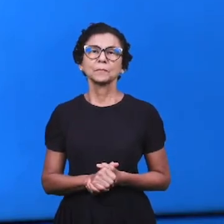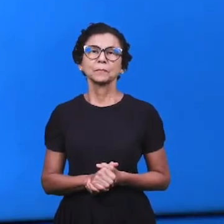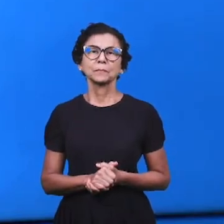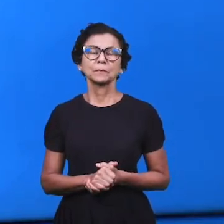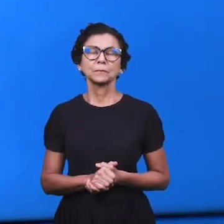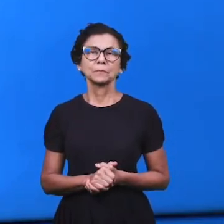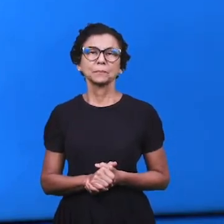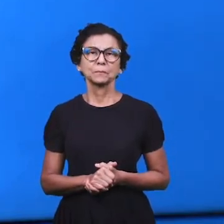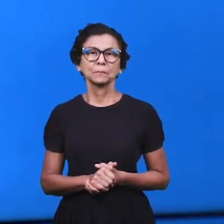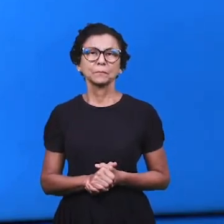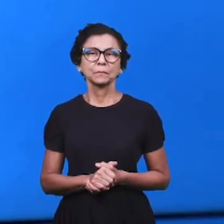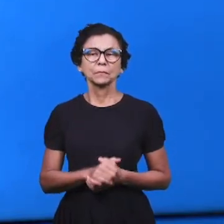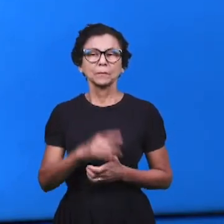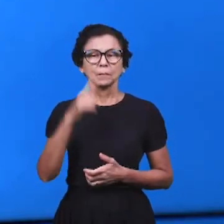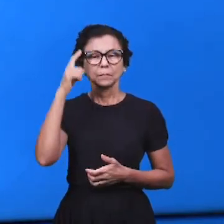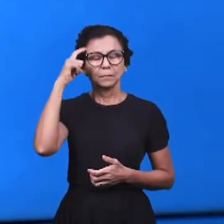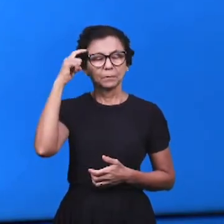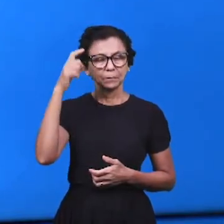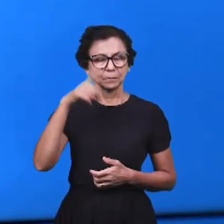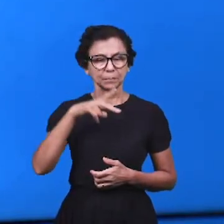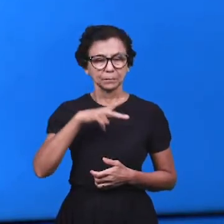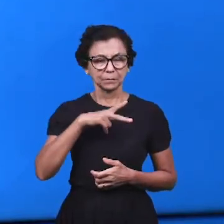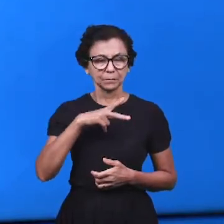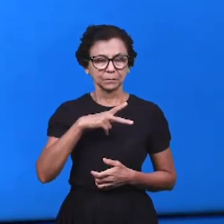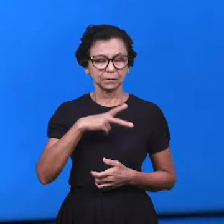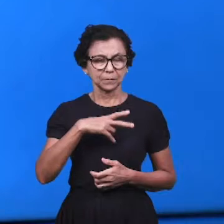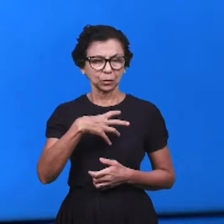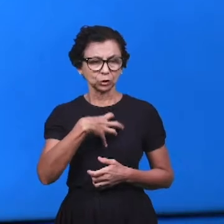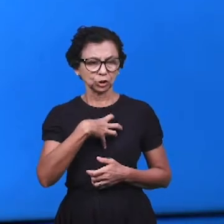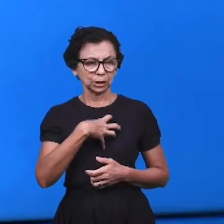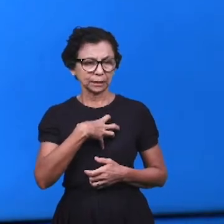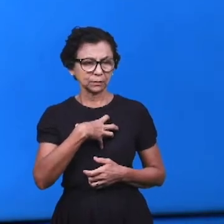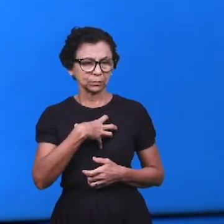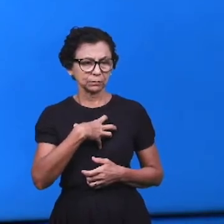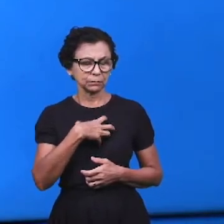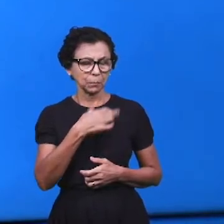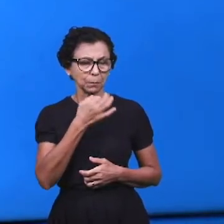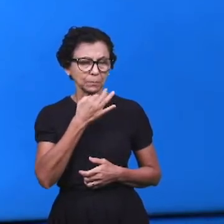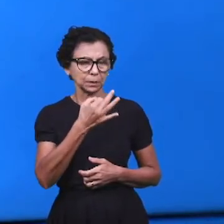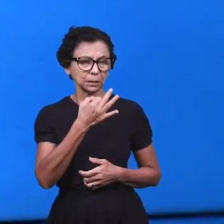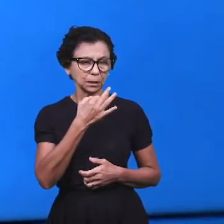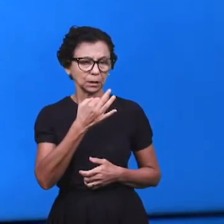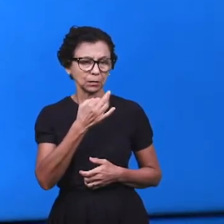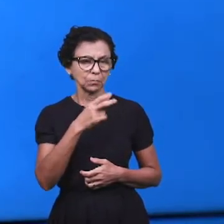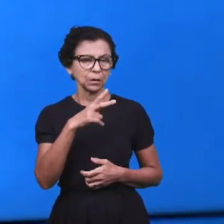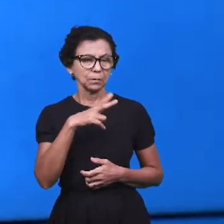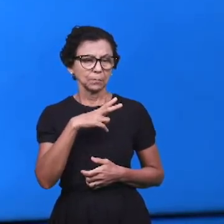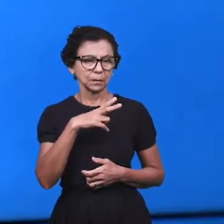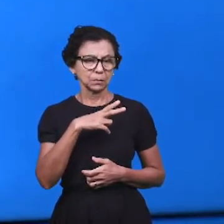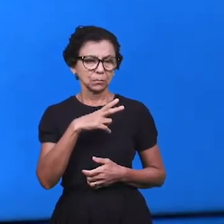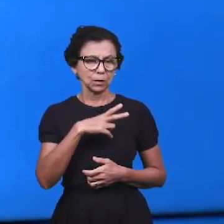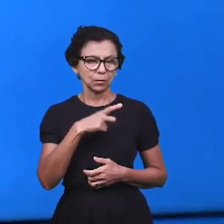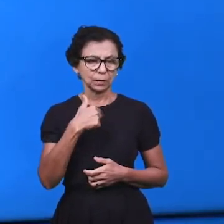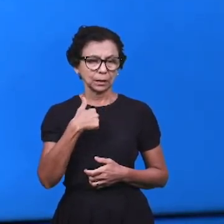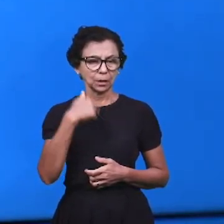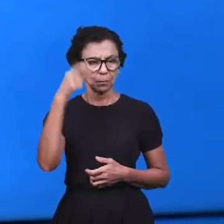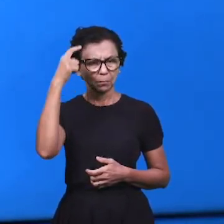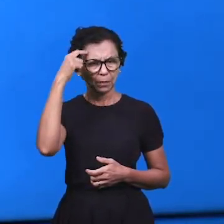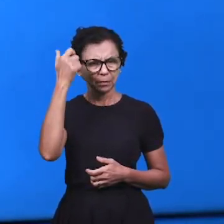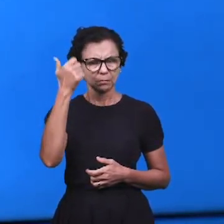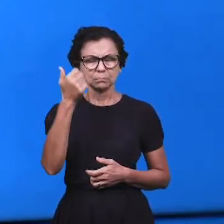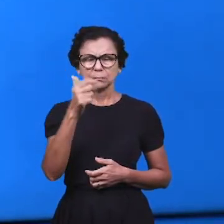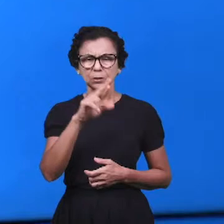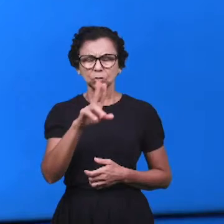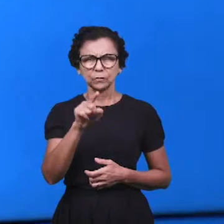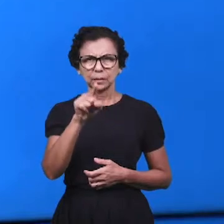Então, é o pensamento particular, a forma como eu penso, que é diferente da forma como outra pessoa pensa. Então,